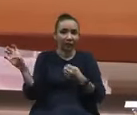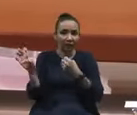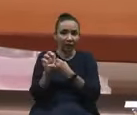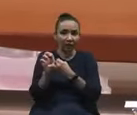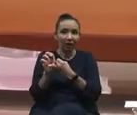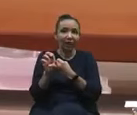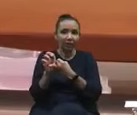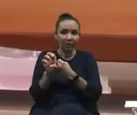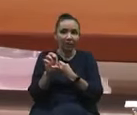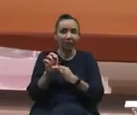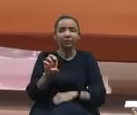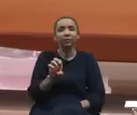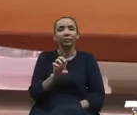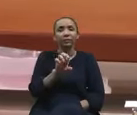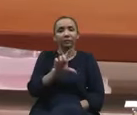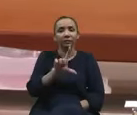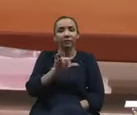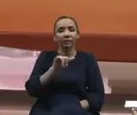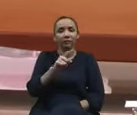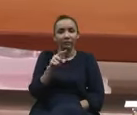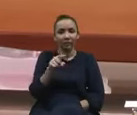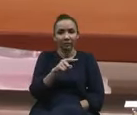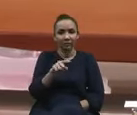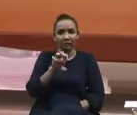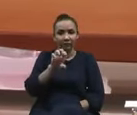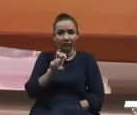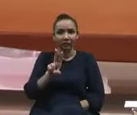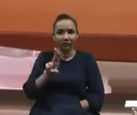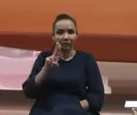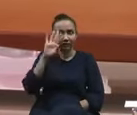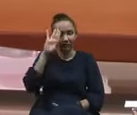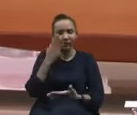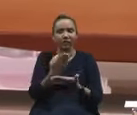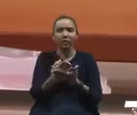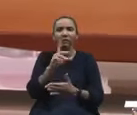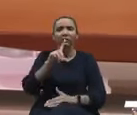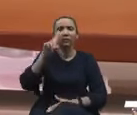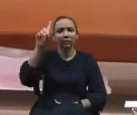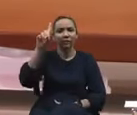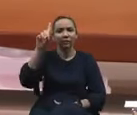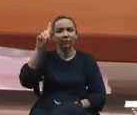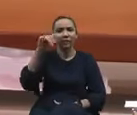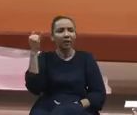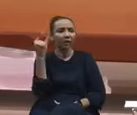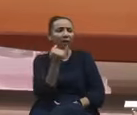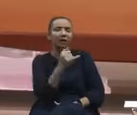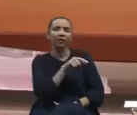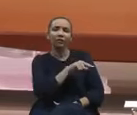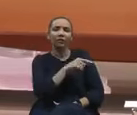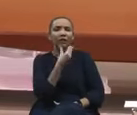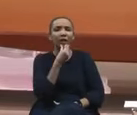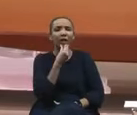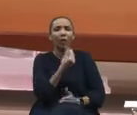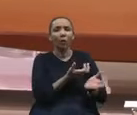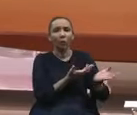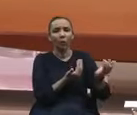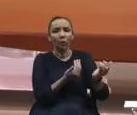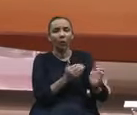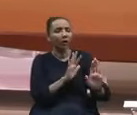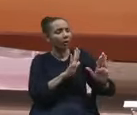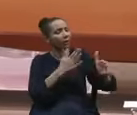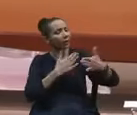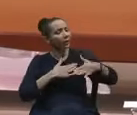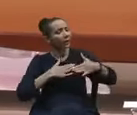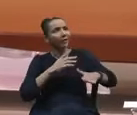Te Calma Deus é conosco Deus é comigo Deus está com você só se ele viveu o sobrenatural e para